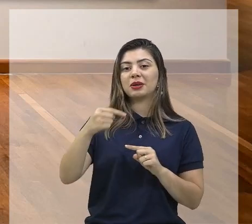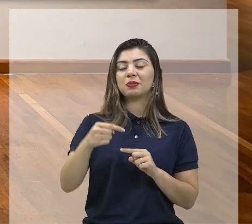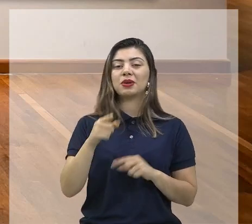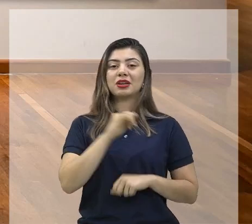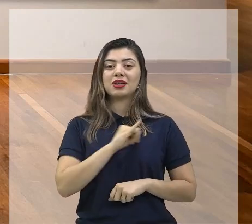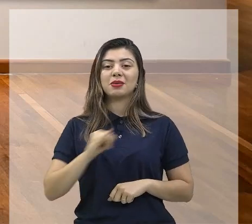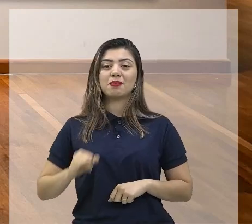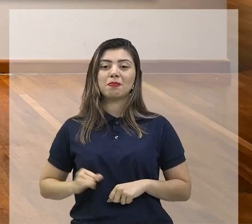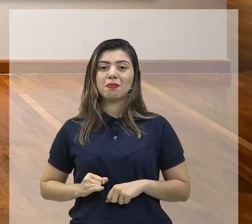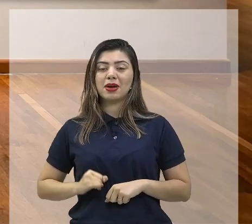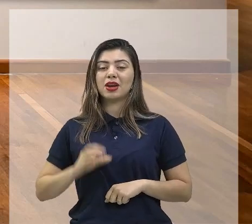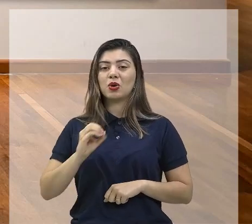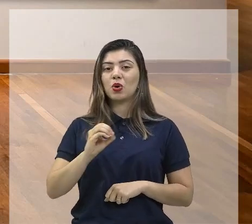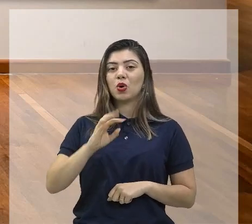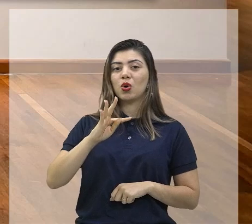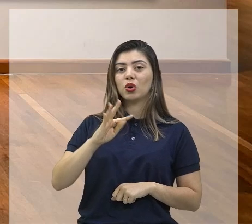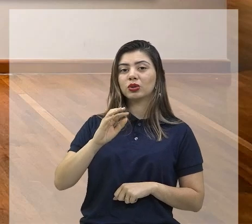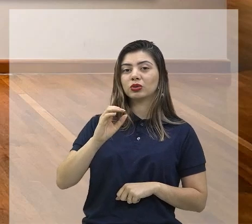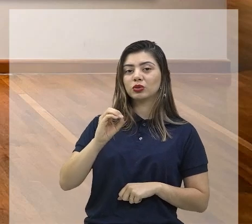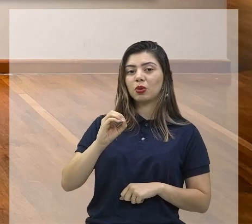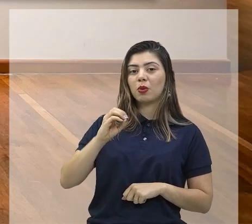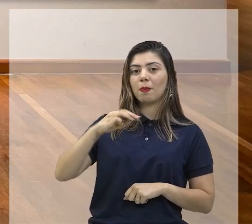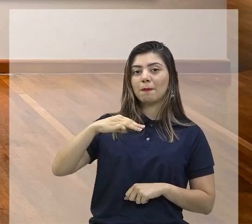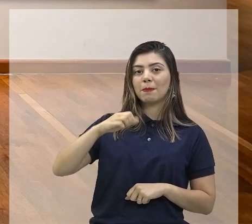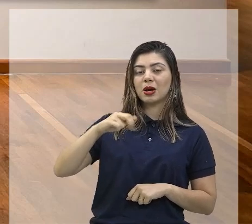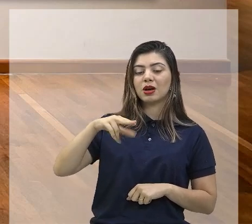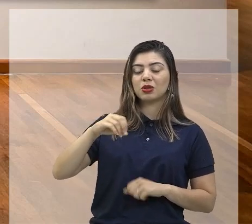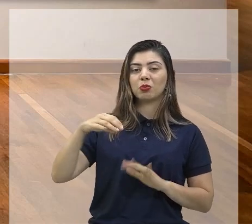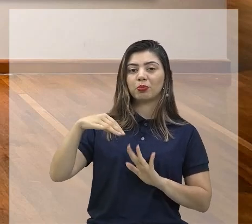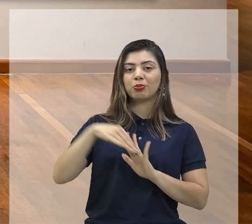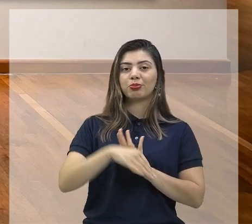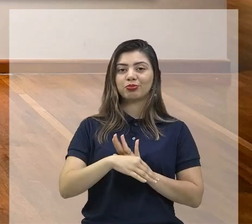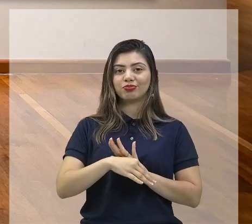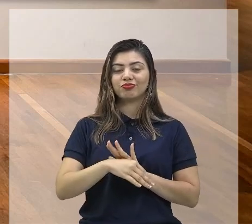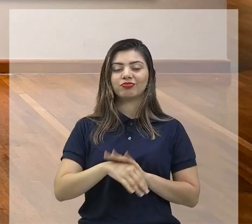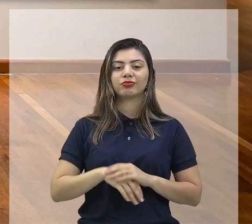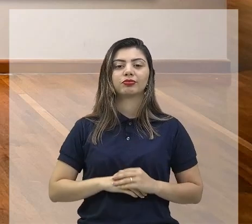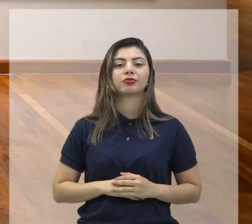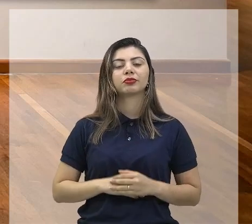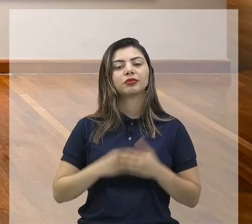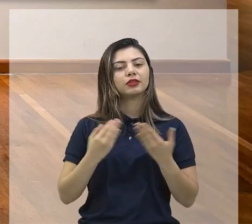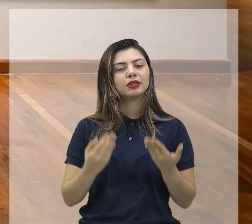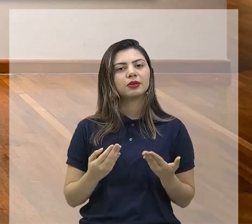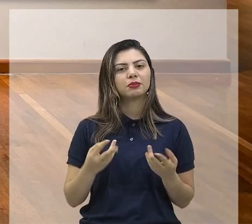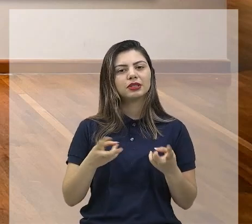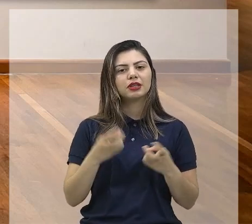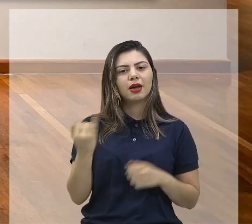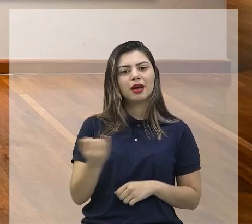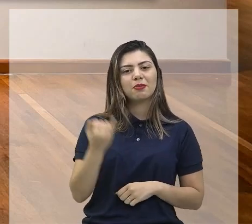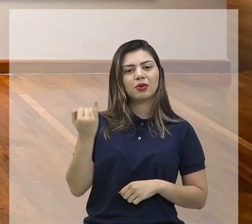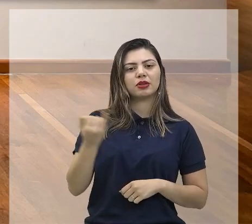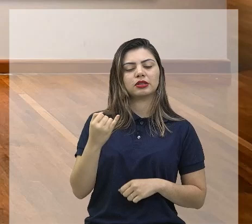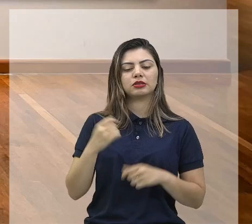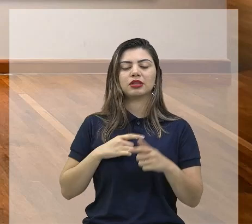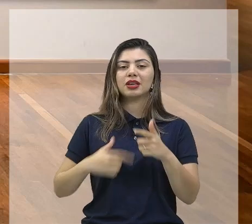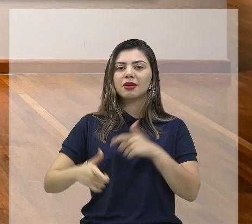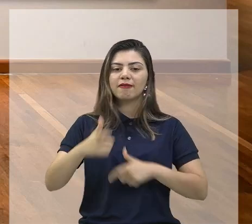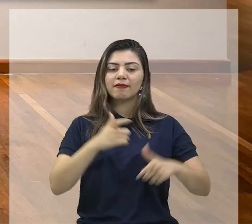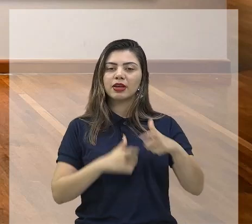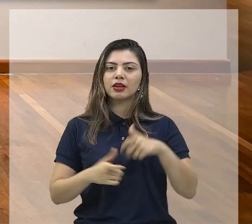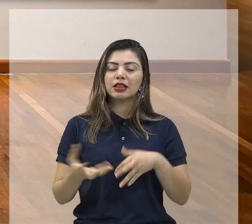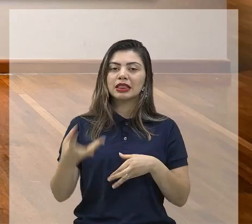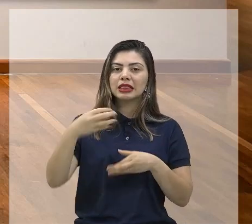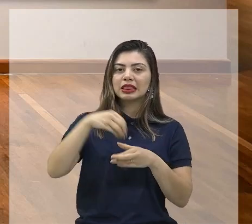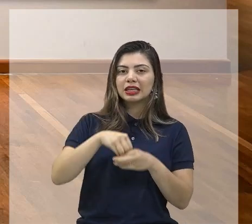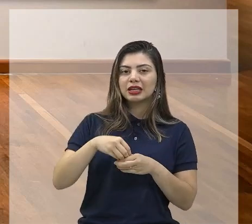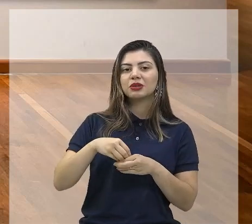Império Otomano. Tá certo? Então, percebam aí a importância também desses pequenos conflitos territoriais que, como eu